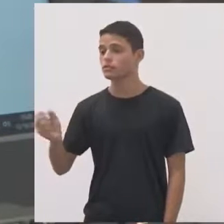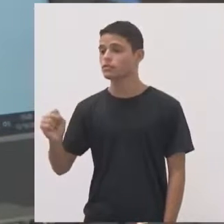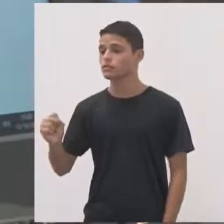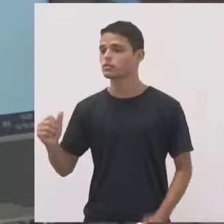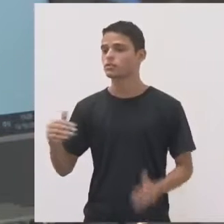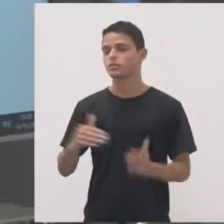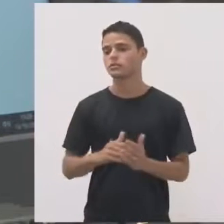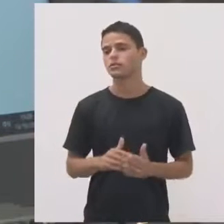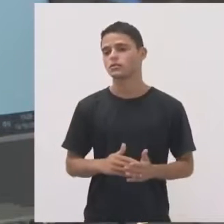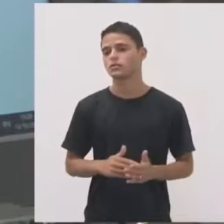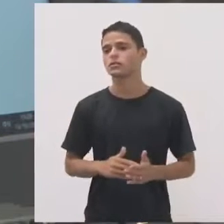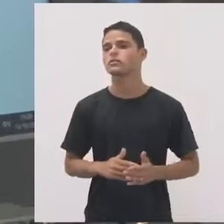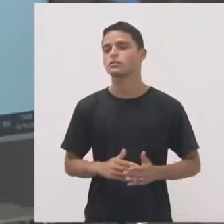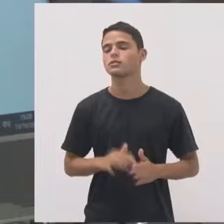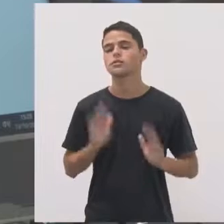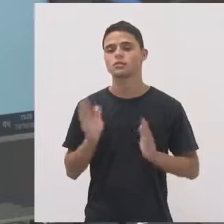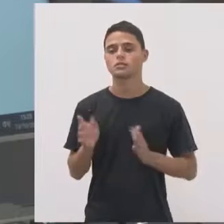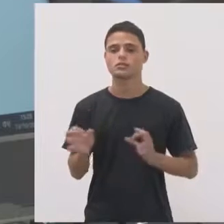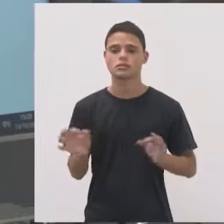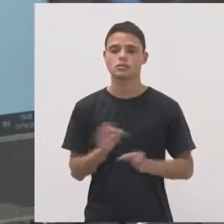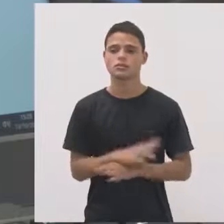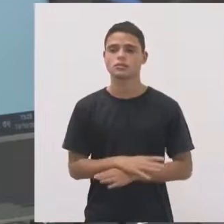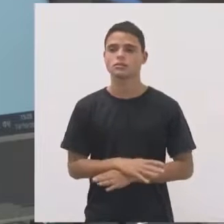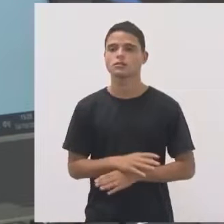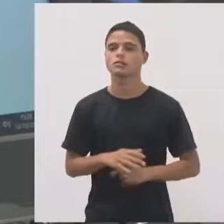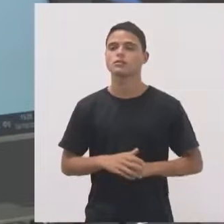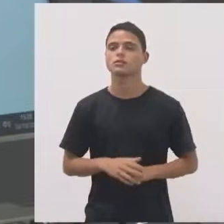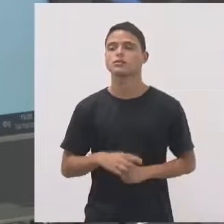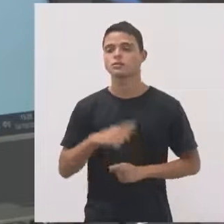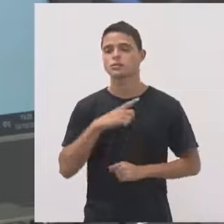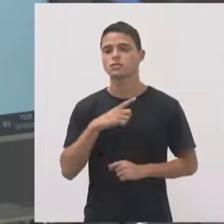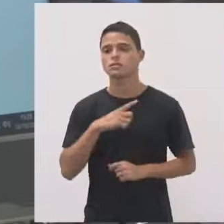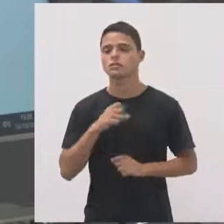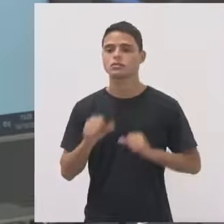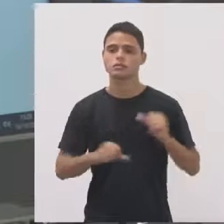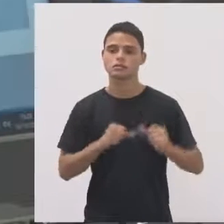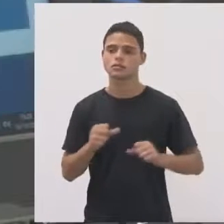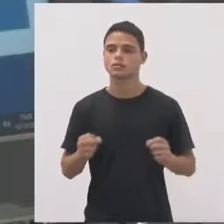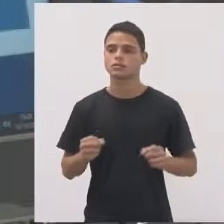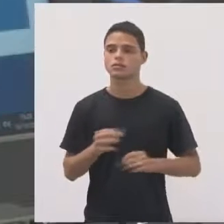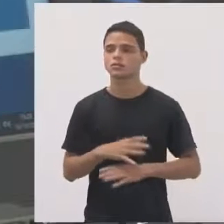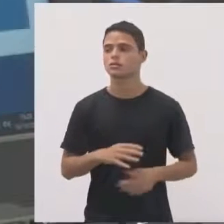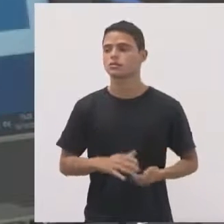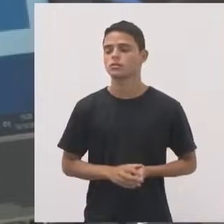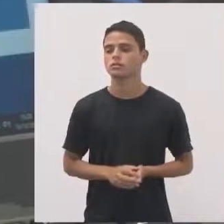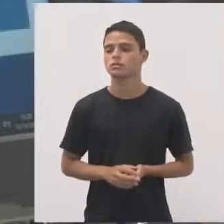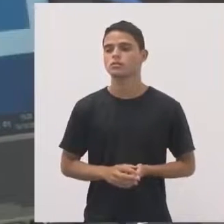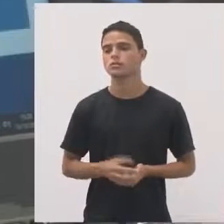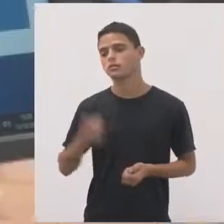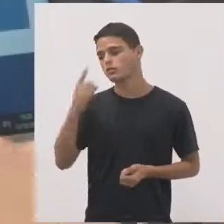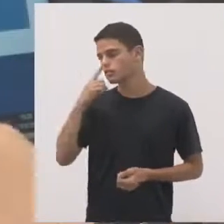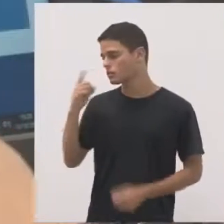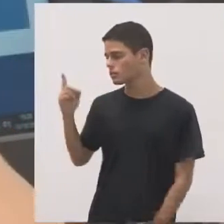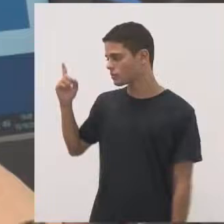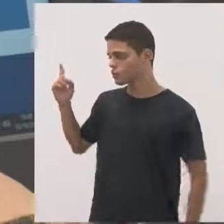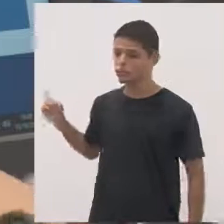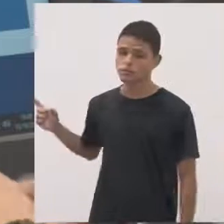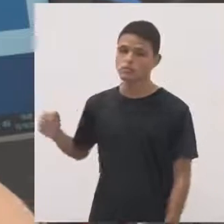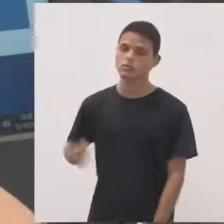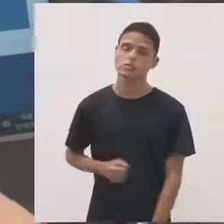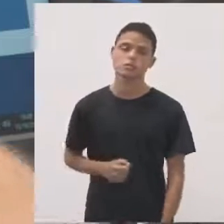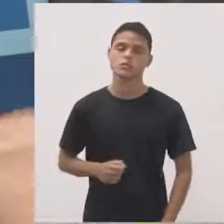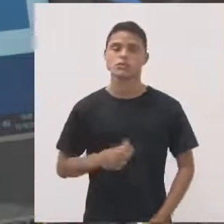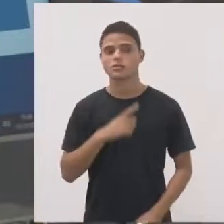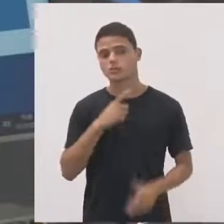bom? Já sincronizamos ele. Agora ele já tem que sumir aquele proxy lá. Fecha aqui. Então, o problema de